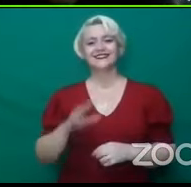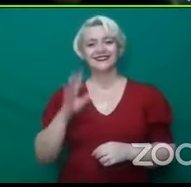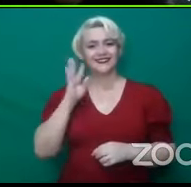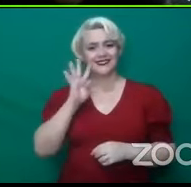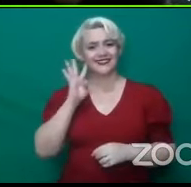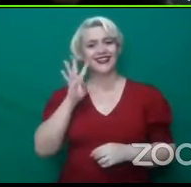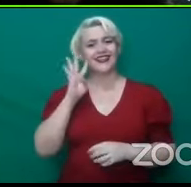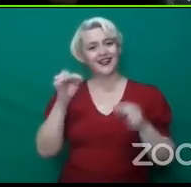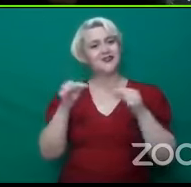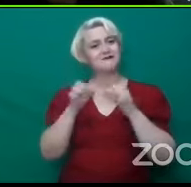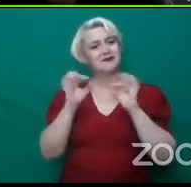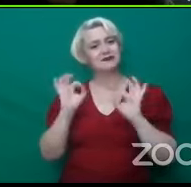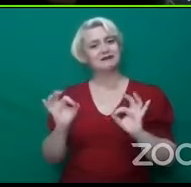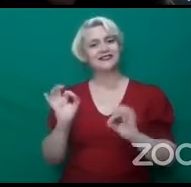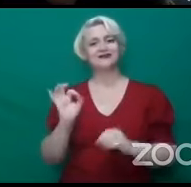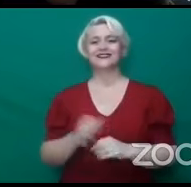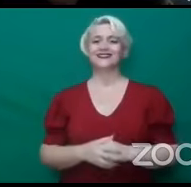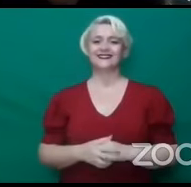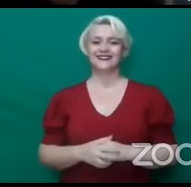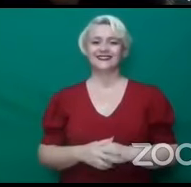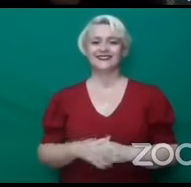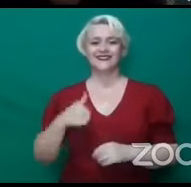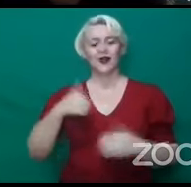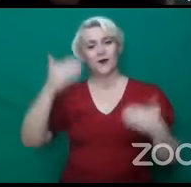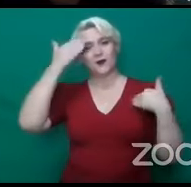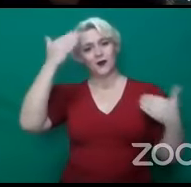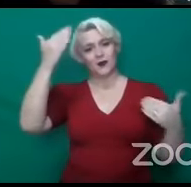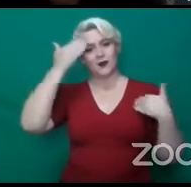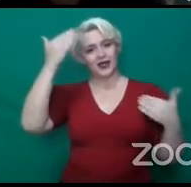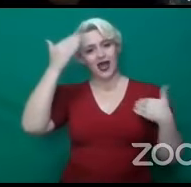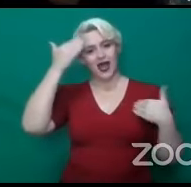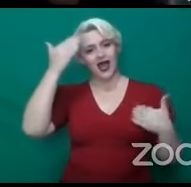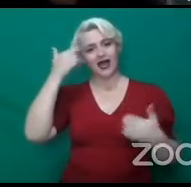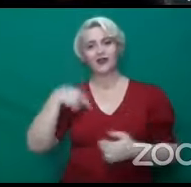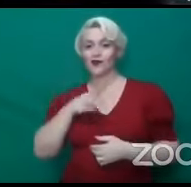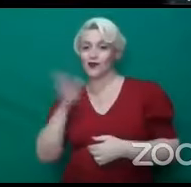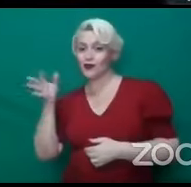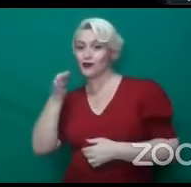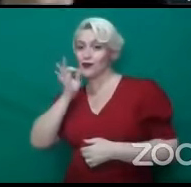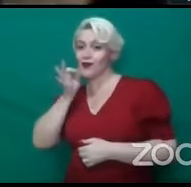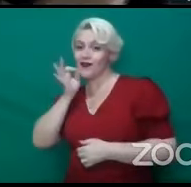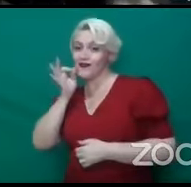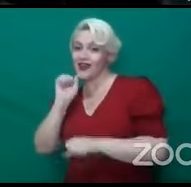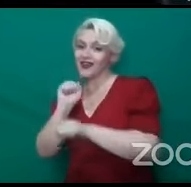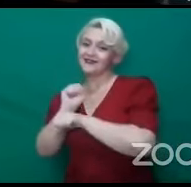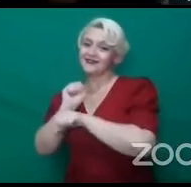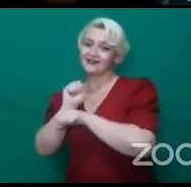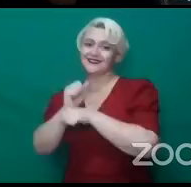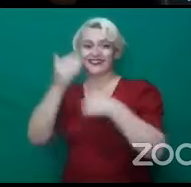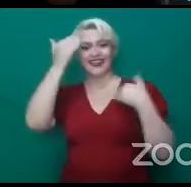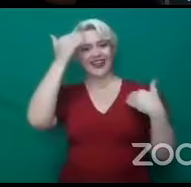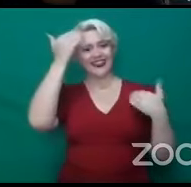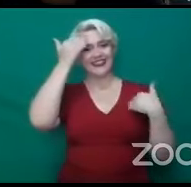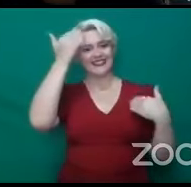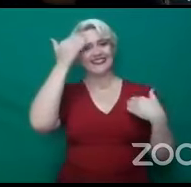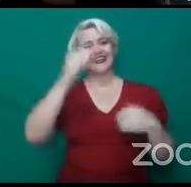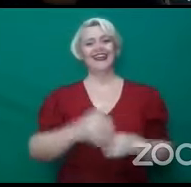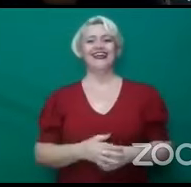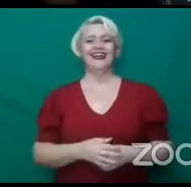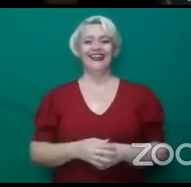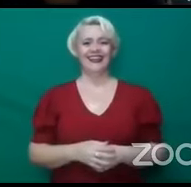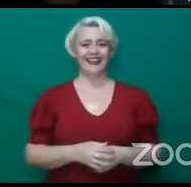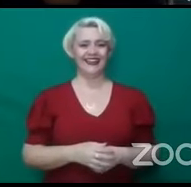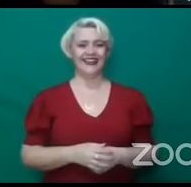Né? Gente, então, muito obrigado. Eu vou ali tomar um café agora também. E agradecer aí.